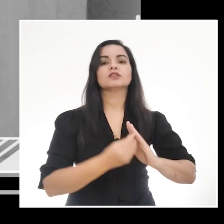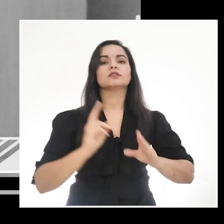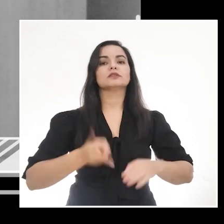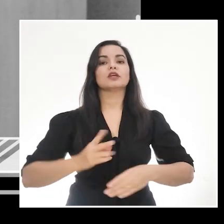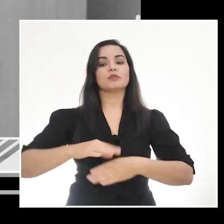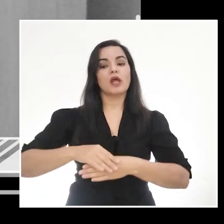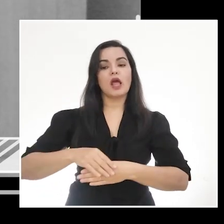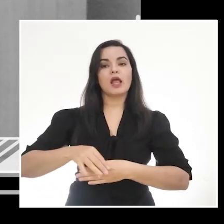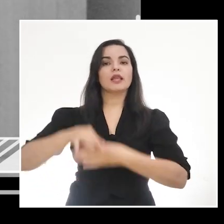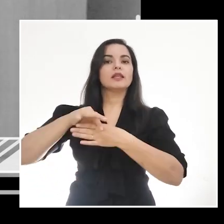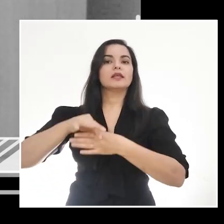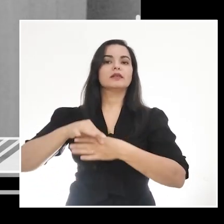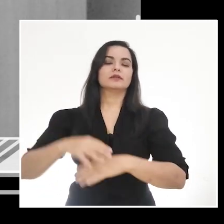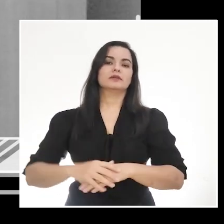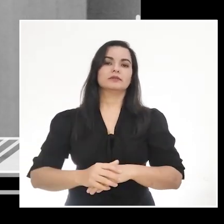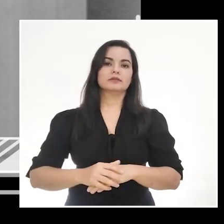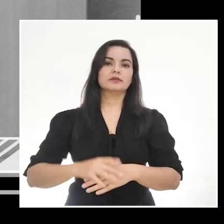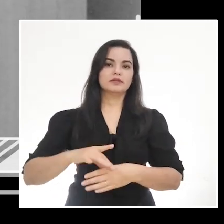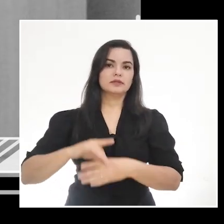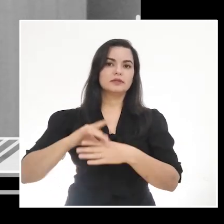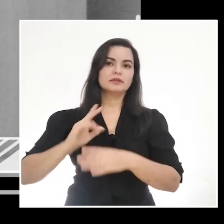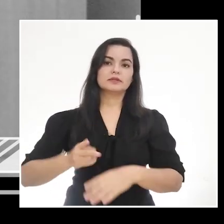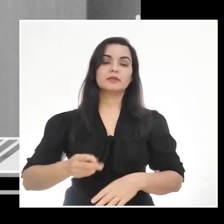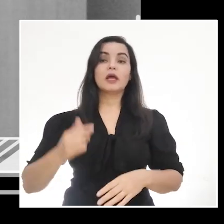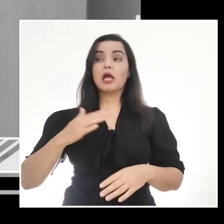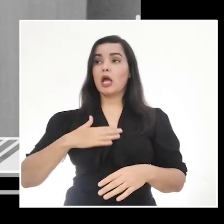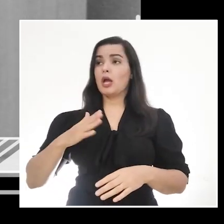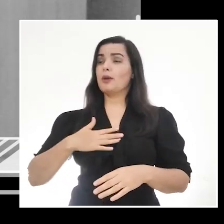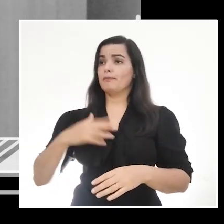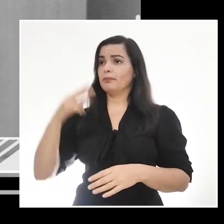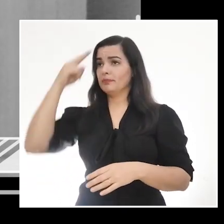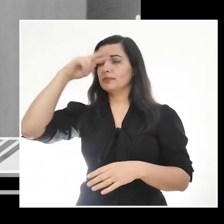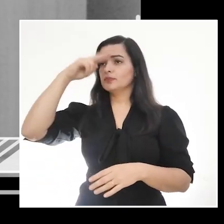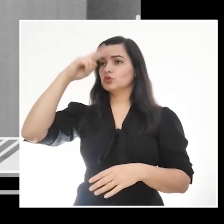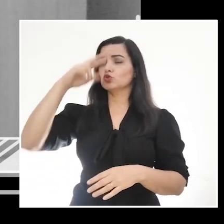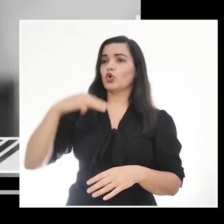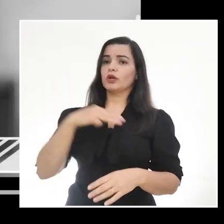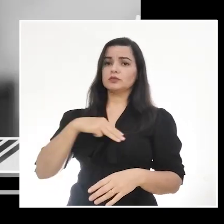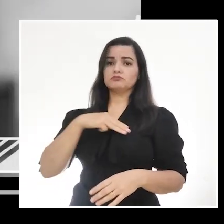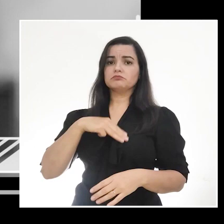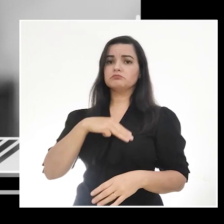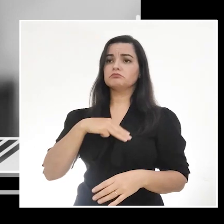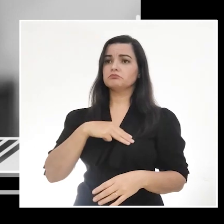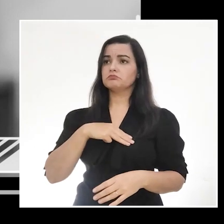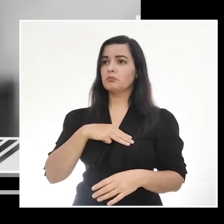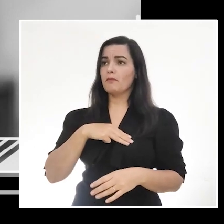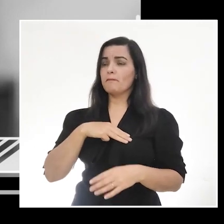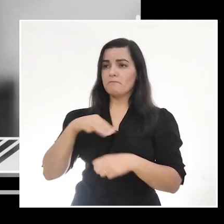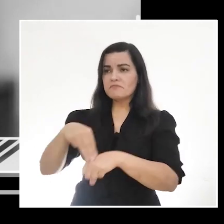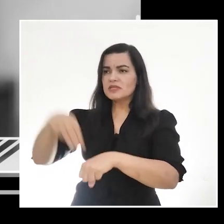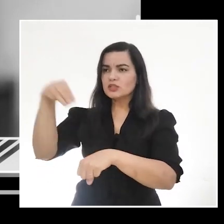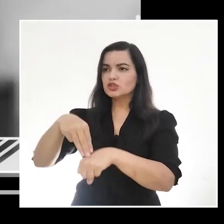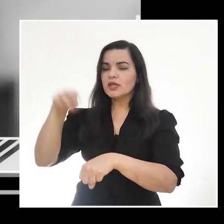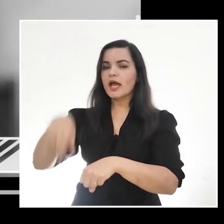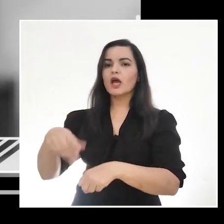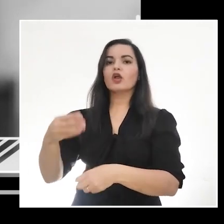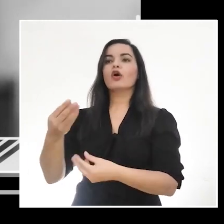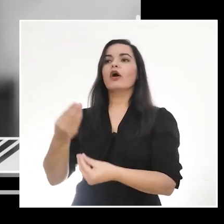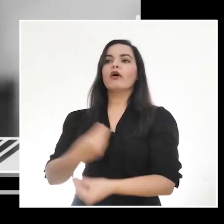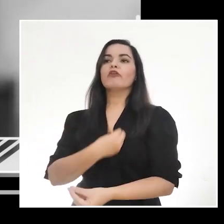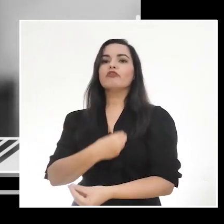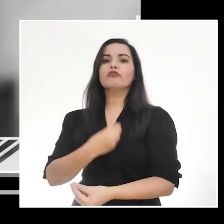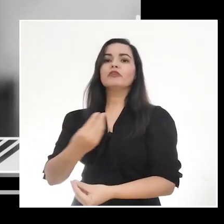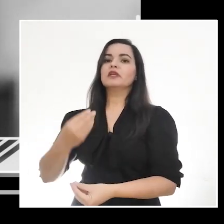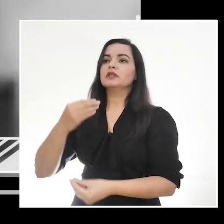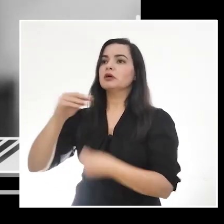dos líderes da UMP, mas me tornei um obreiro da MPC. É interessante que a minha história ministerial se